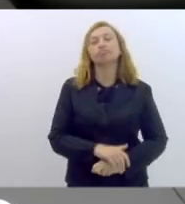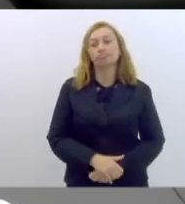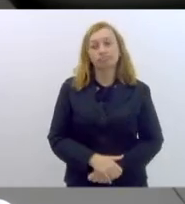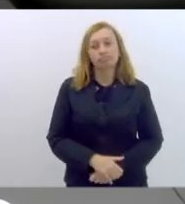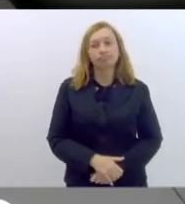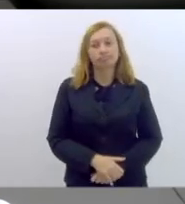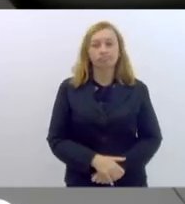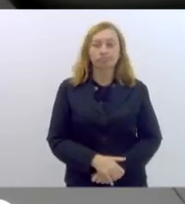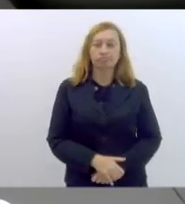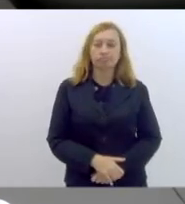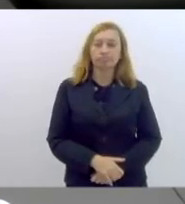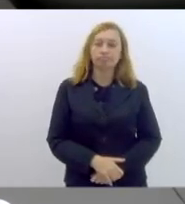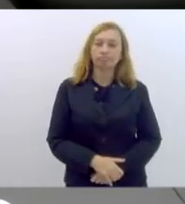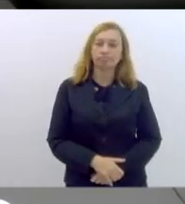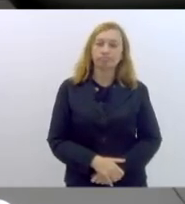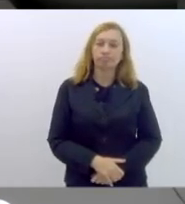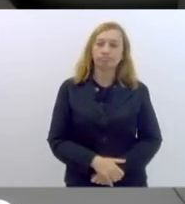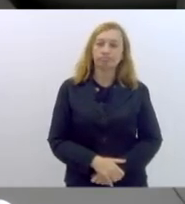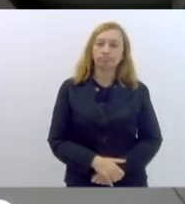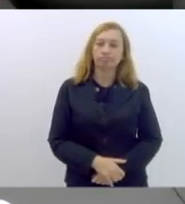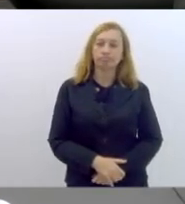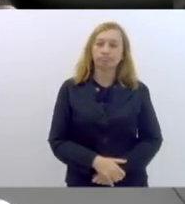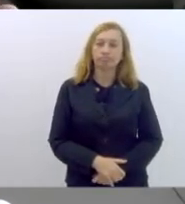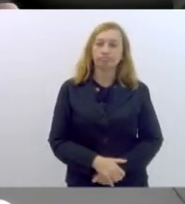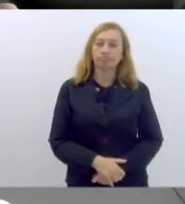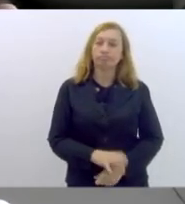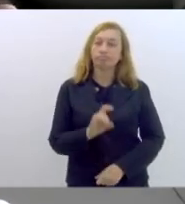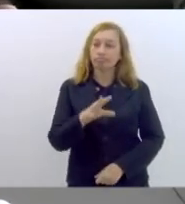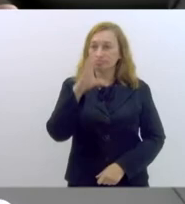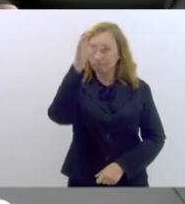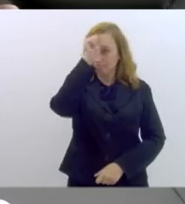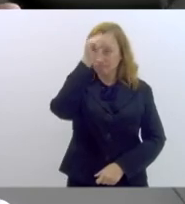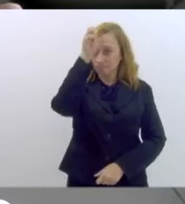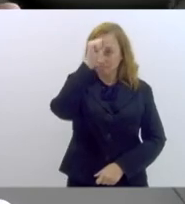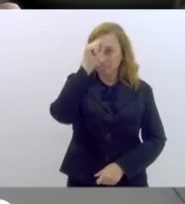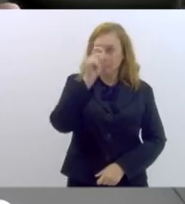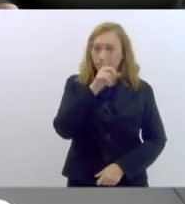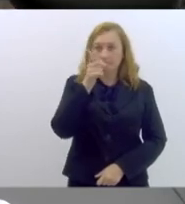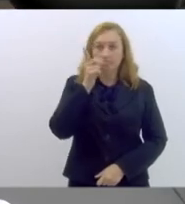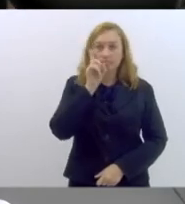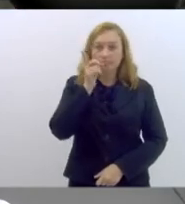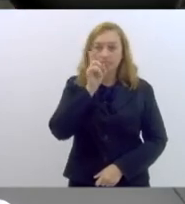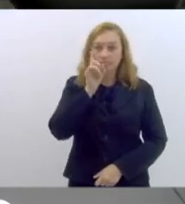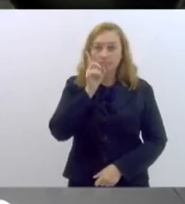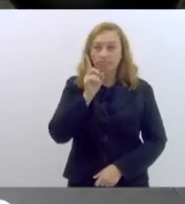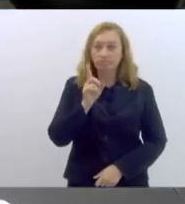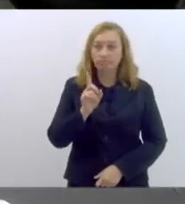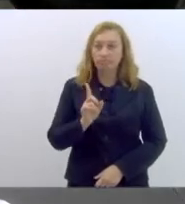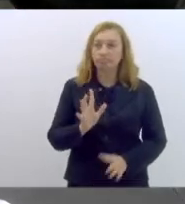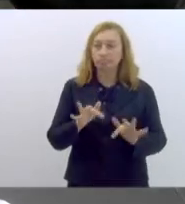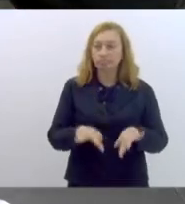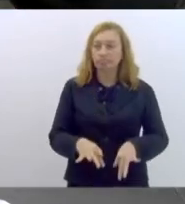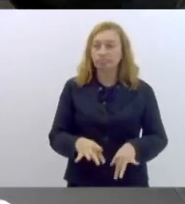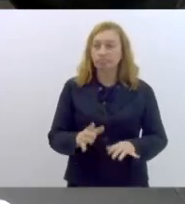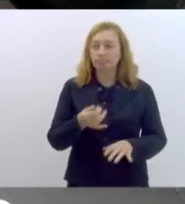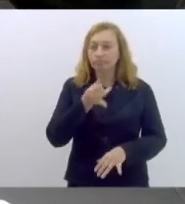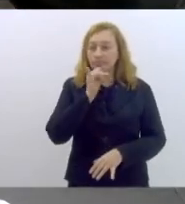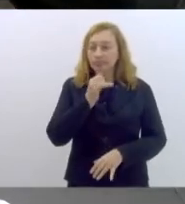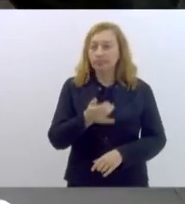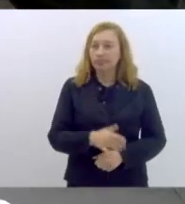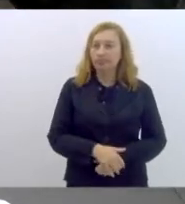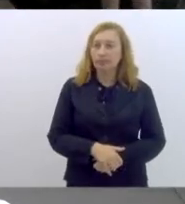É uma coisa que só se aprende no dia a dia. Só para fechar, vou dar um exemplo para vocês.